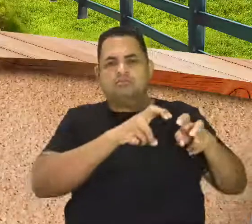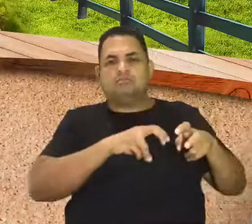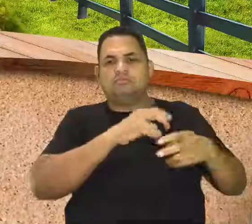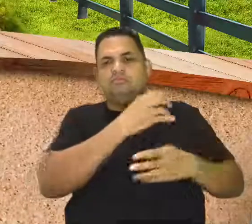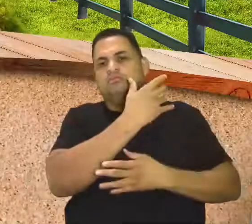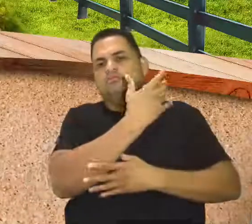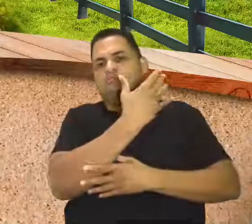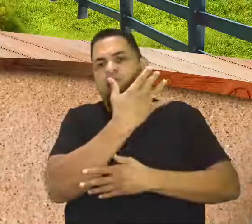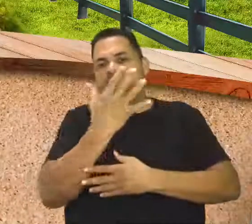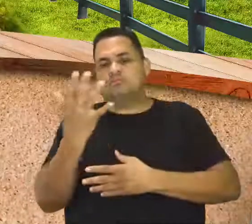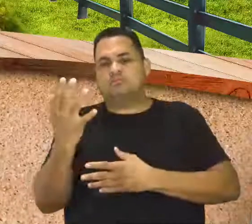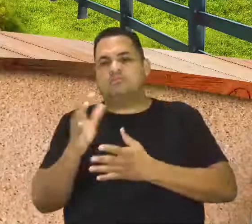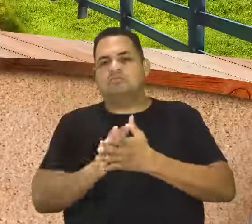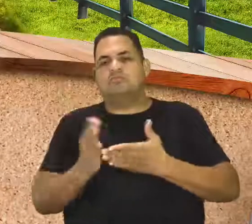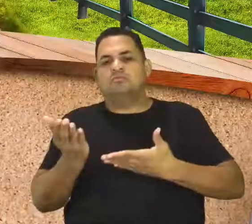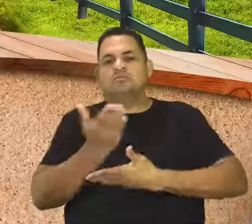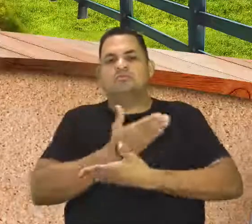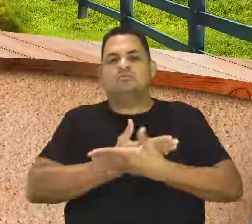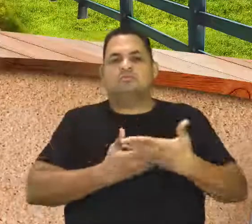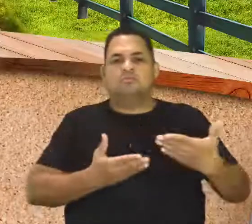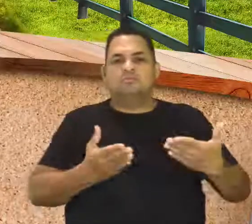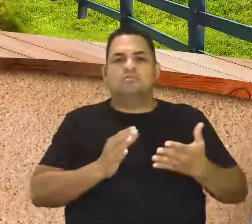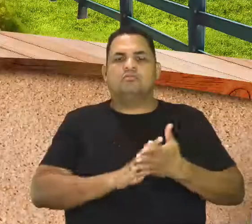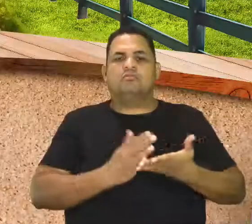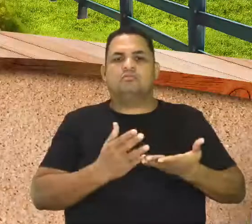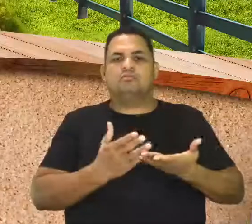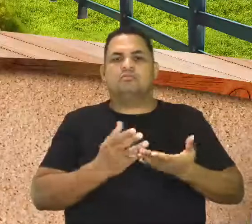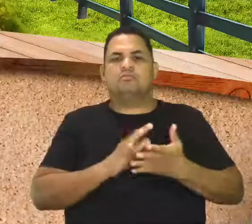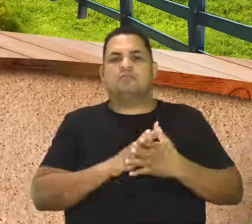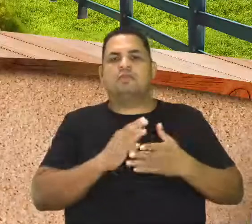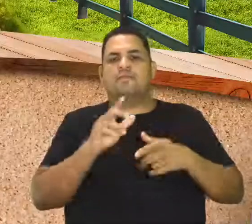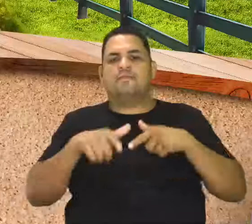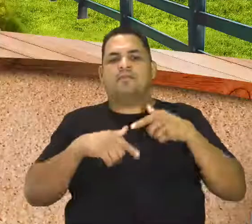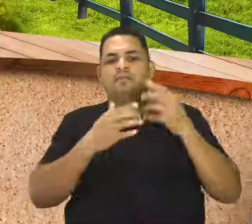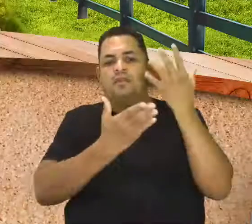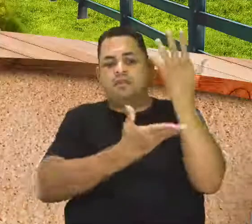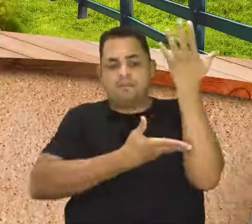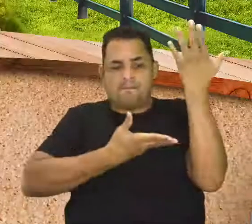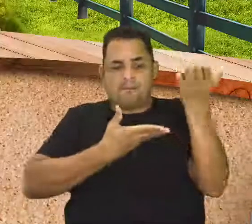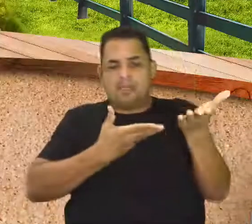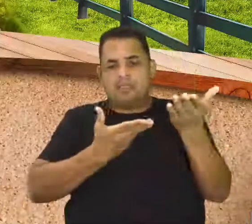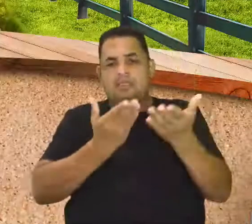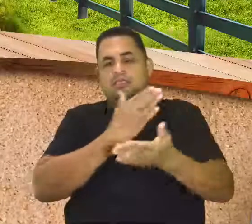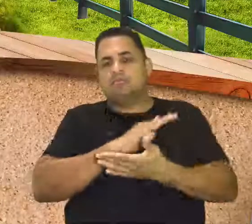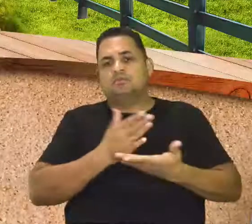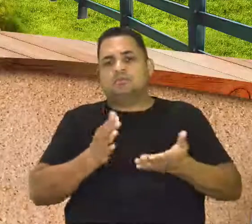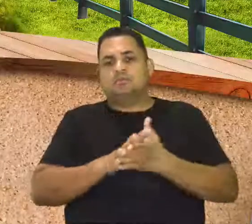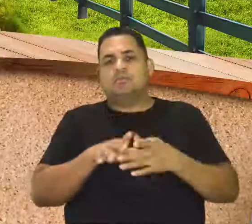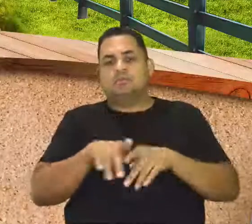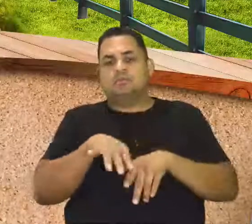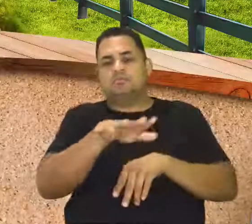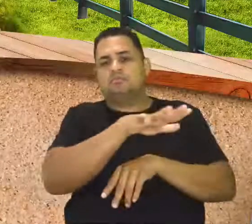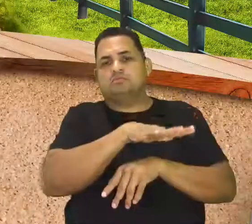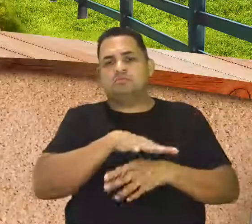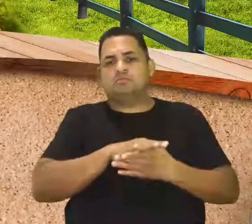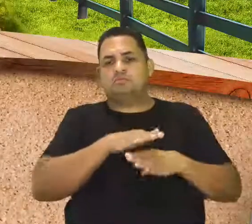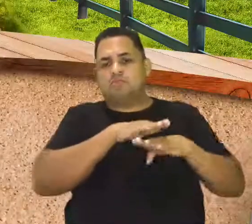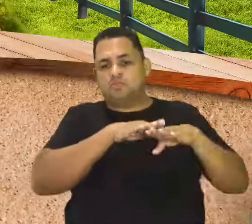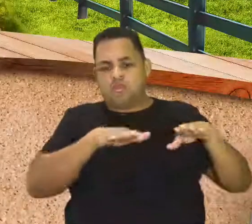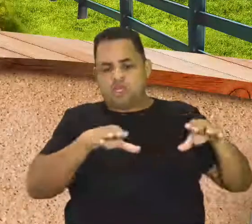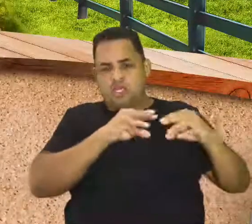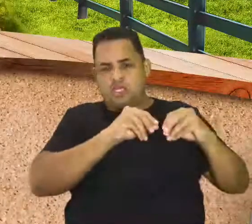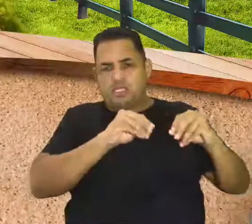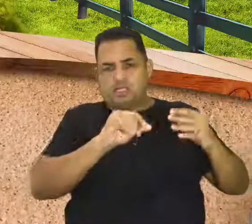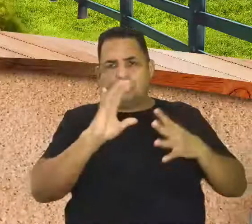da integração da agricultura, da integração da produção de madeira dentro do meio ambiente aí, da topografia,